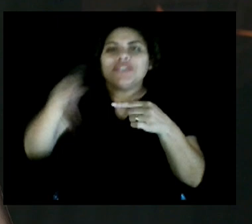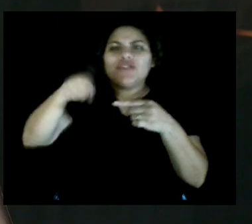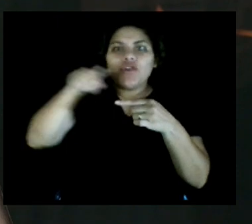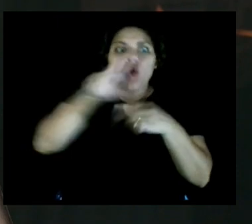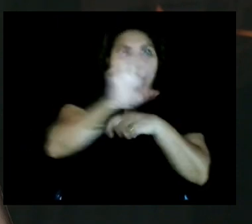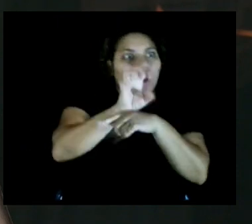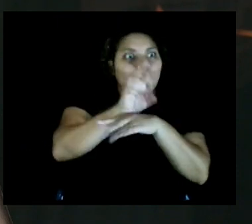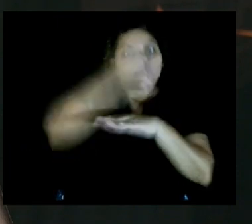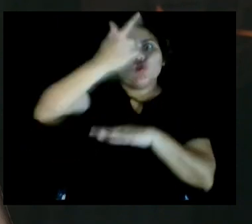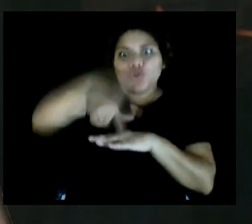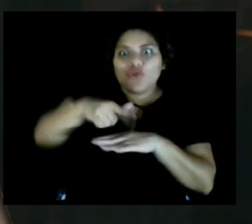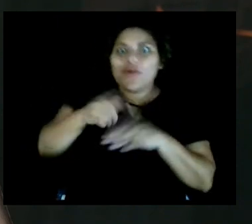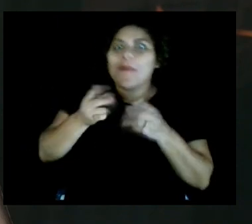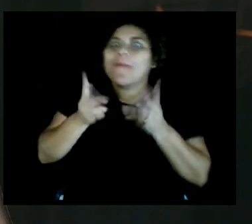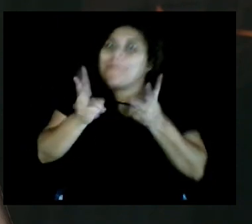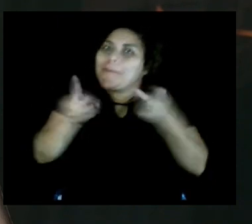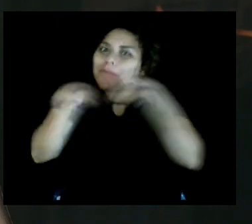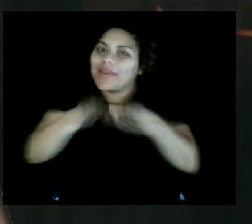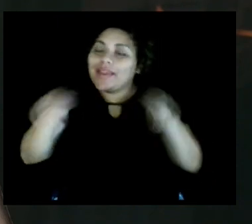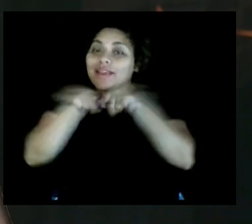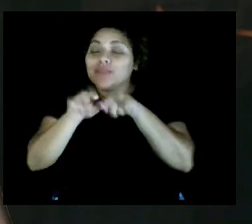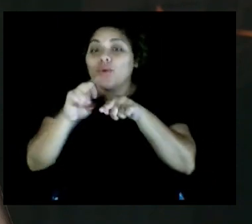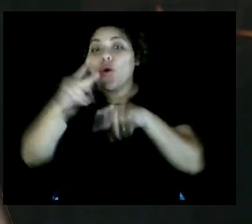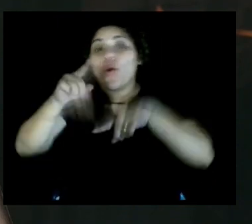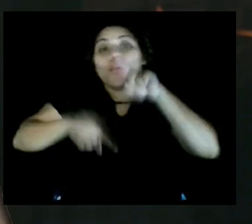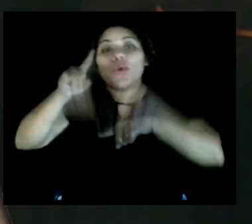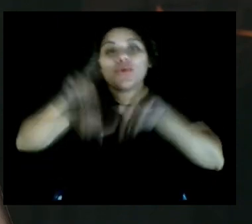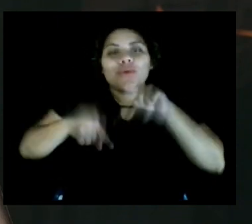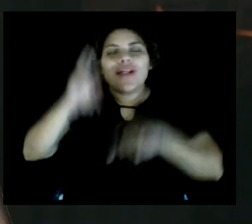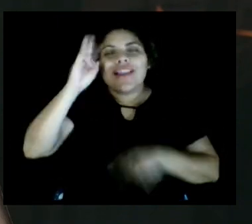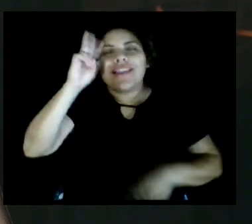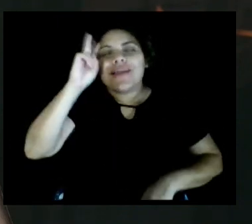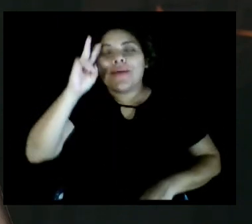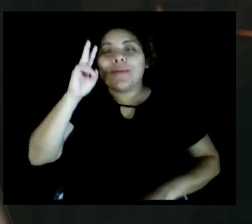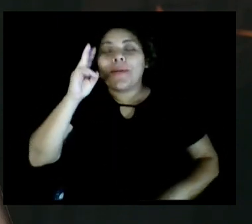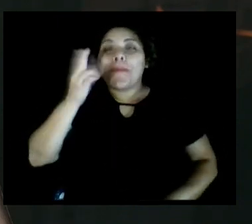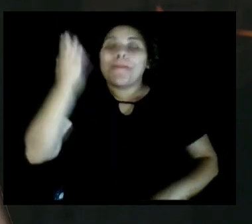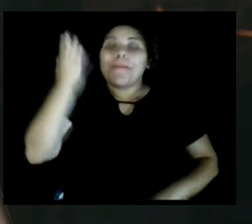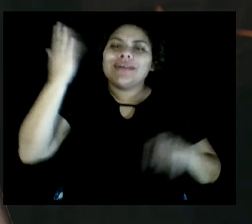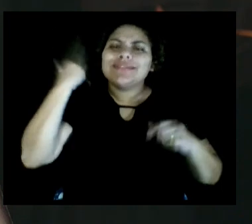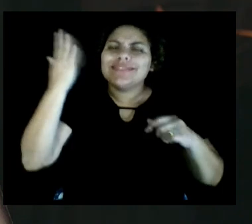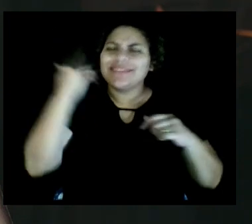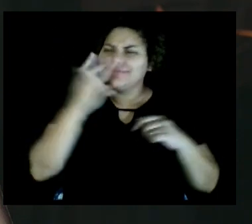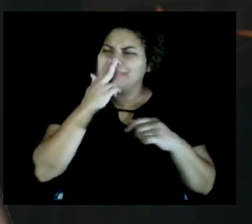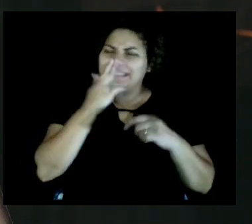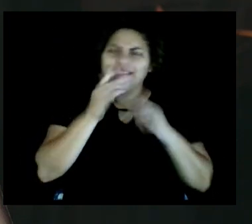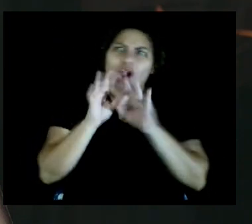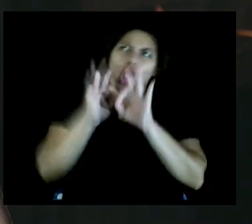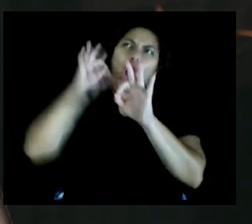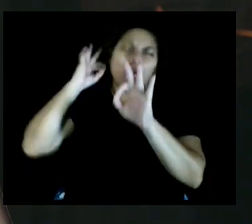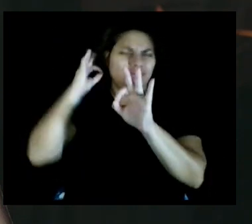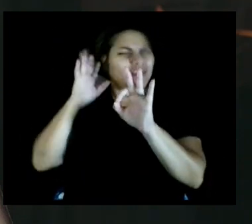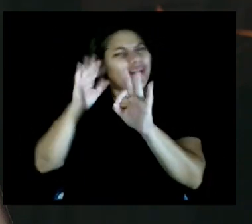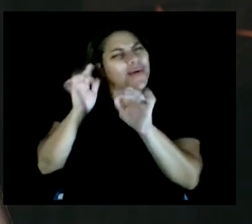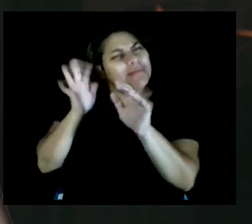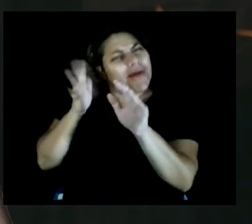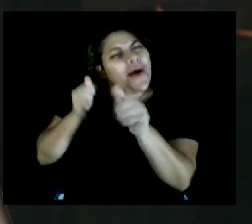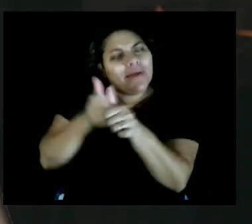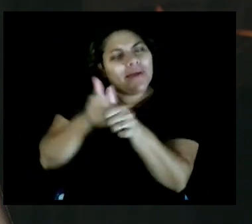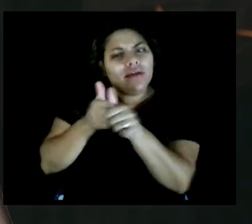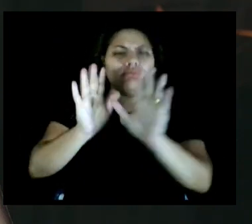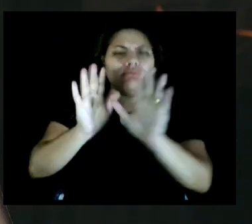que evocam memórias de um passado nem tão distante assim. Mas por que essa saudade do passado está